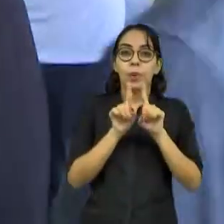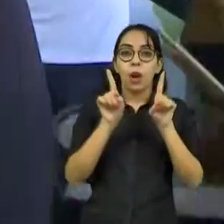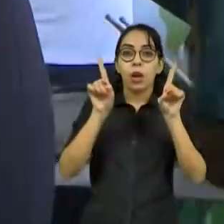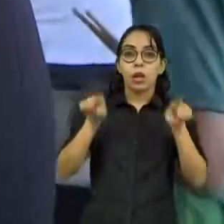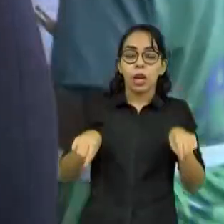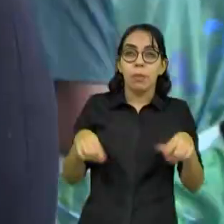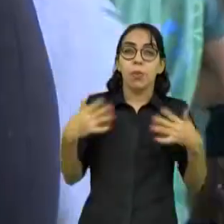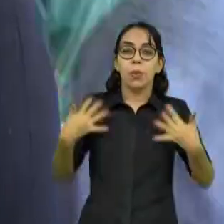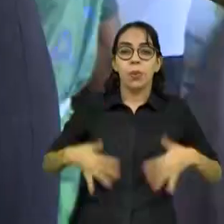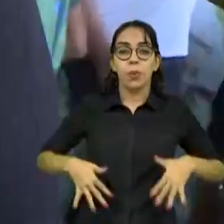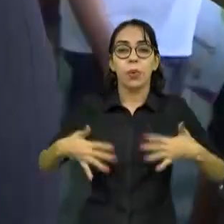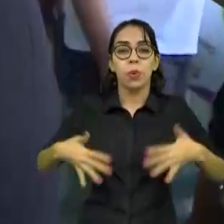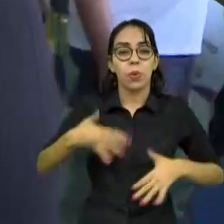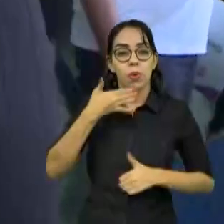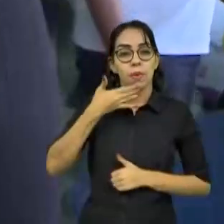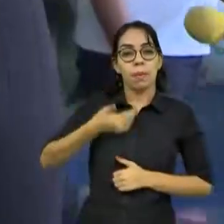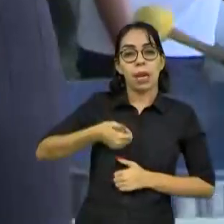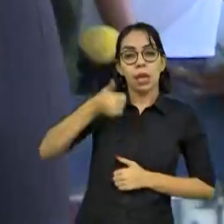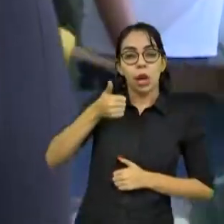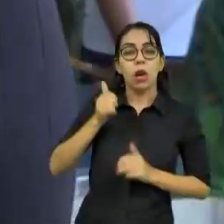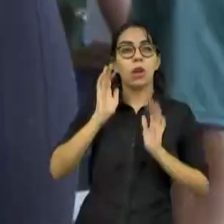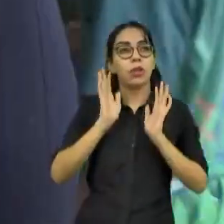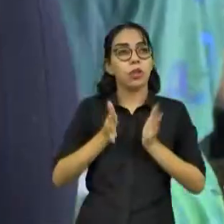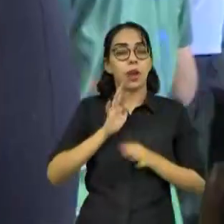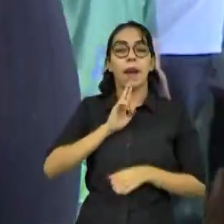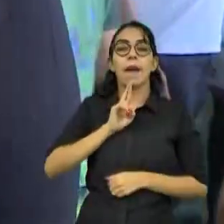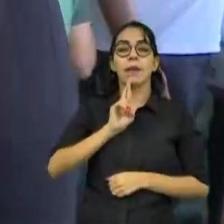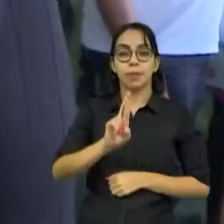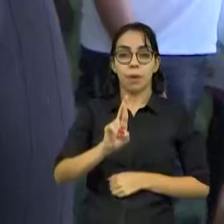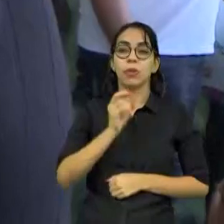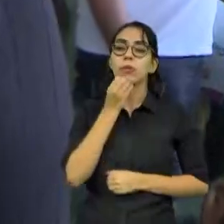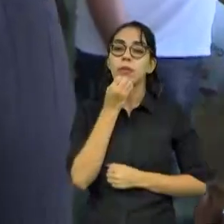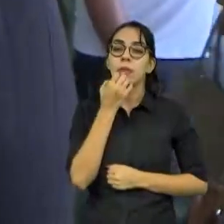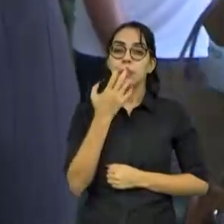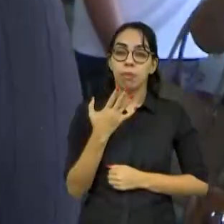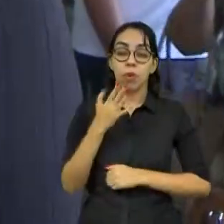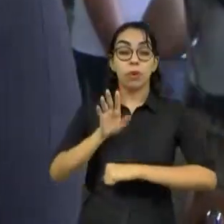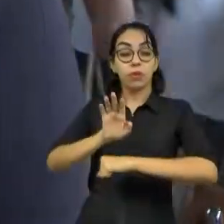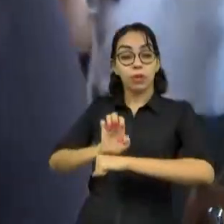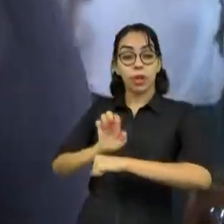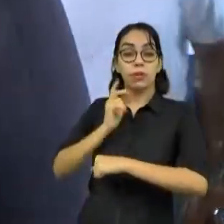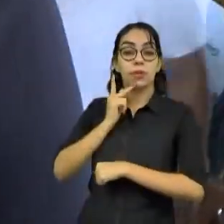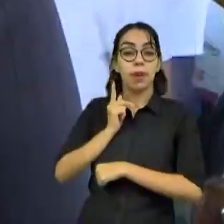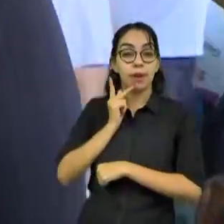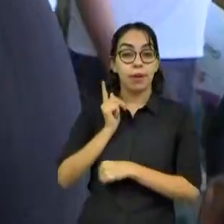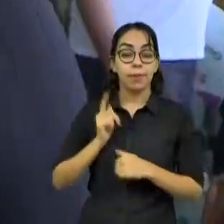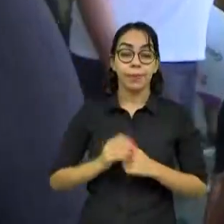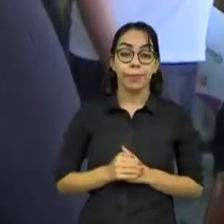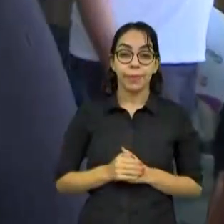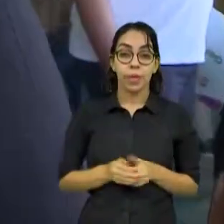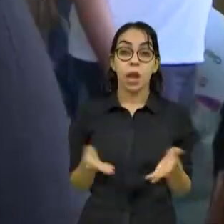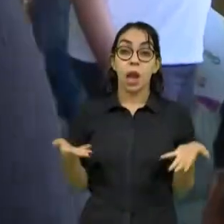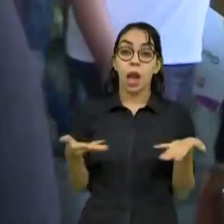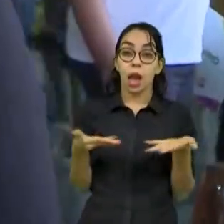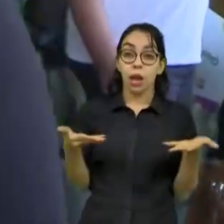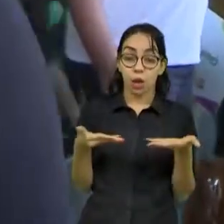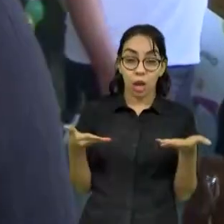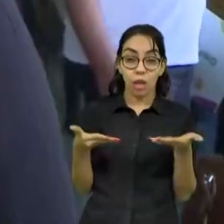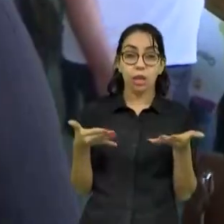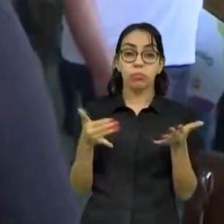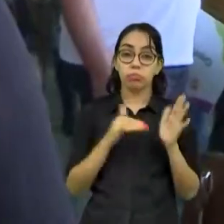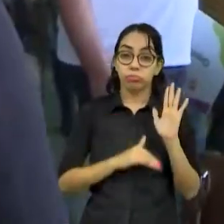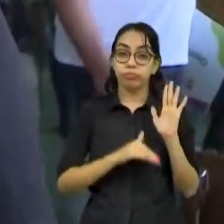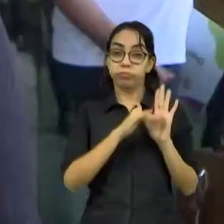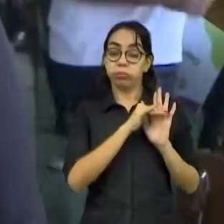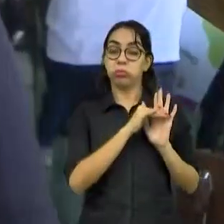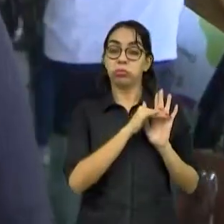aí dando grandes resultados para a nossa educação do estado do Ceará. Tanto é que nós estamos aí nas primeiras colocações do Brasil, com